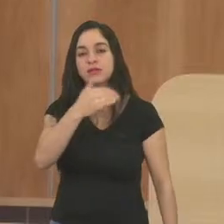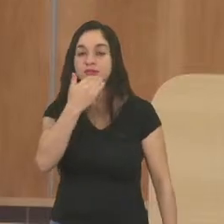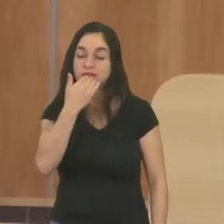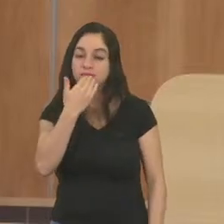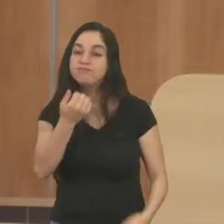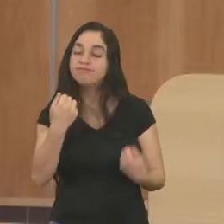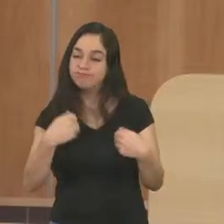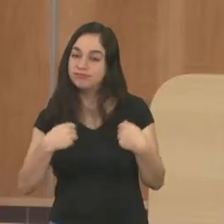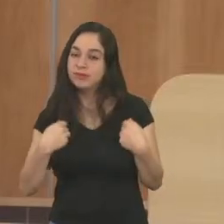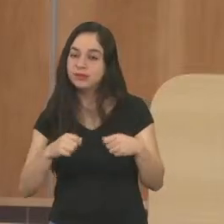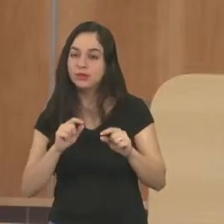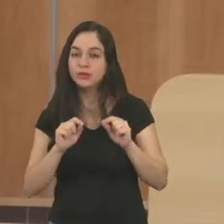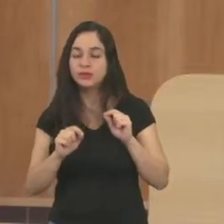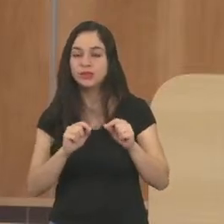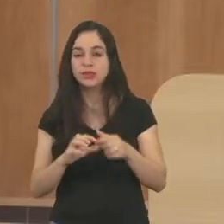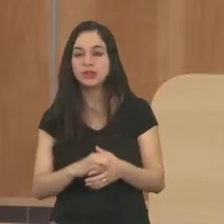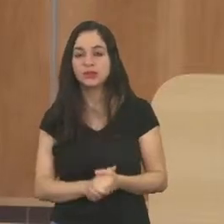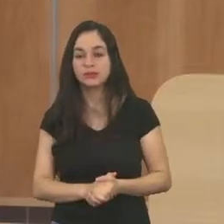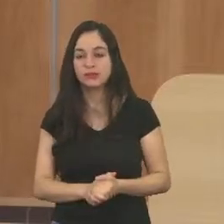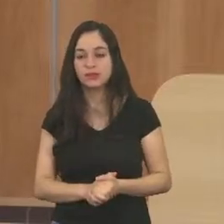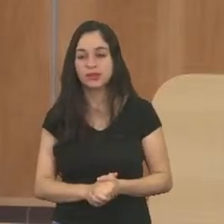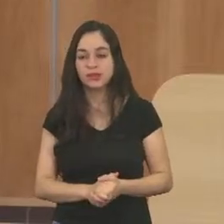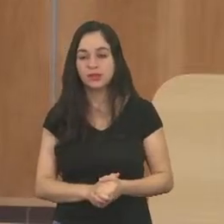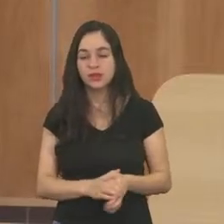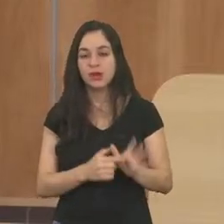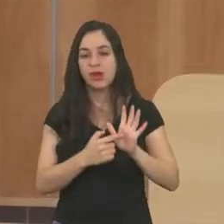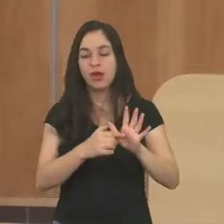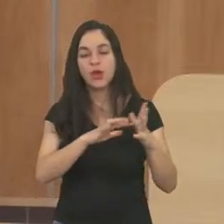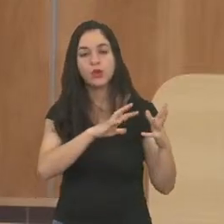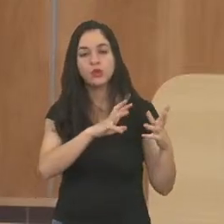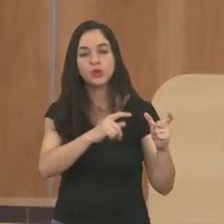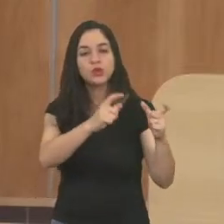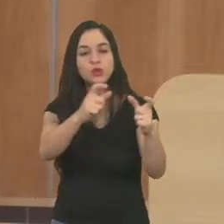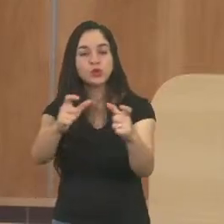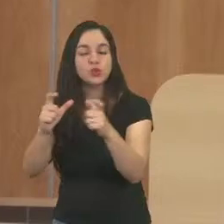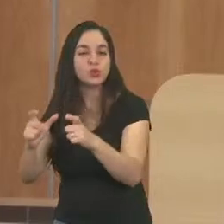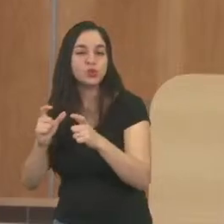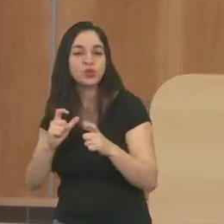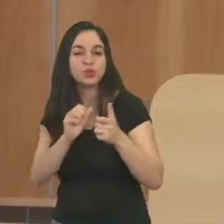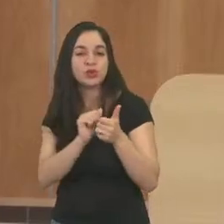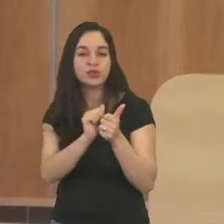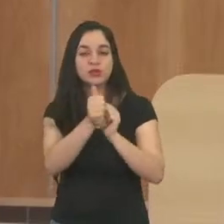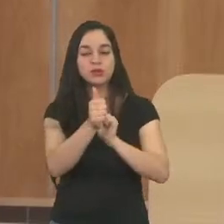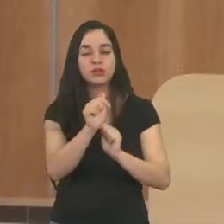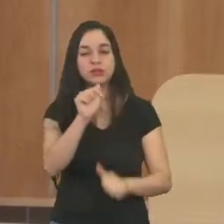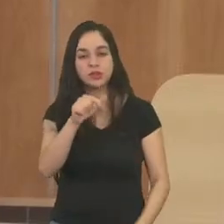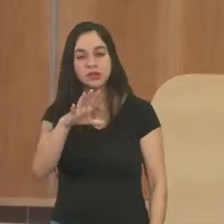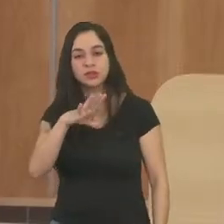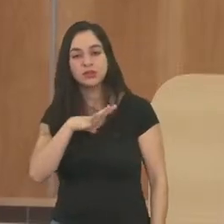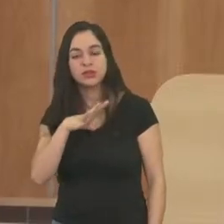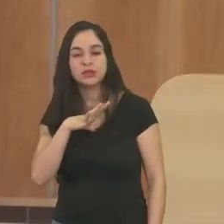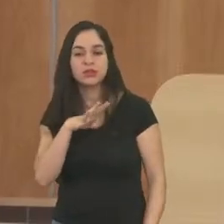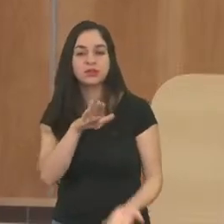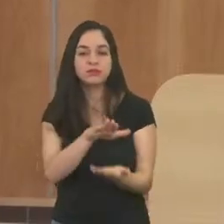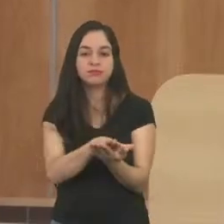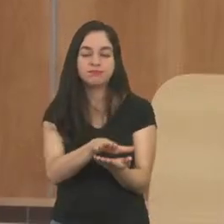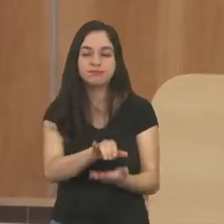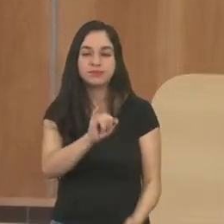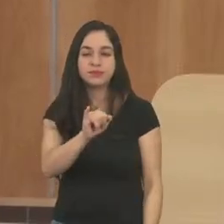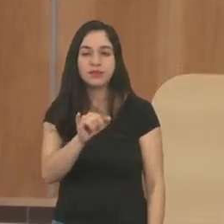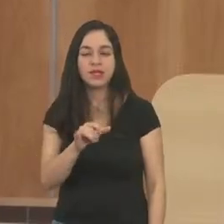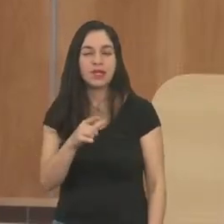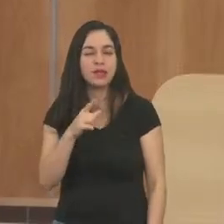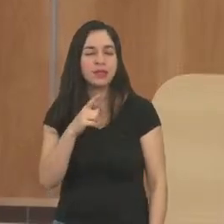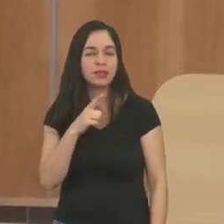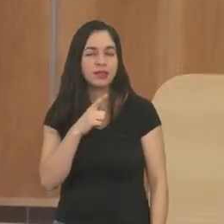que visa levar água em todos os espaços esportivos da nossa cidade. Hoje a gente tem